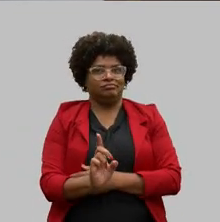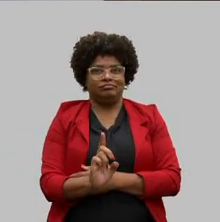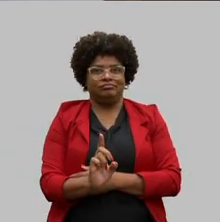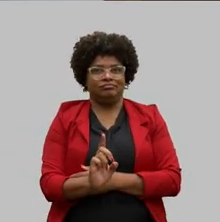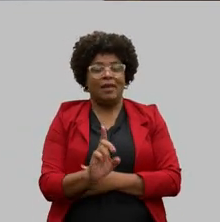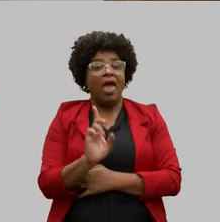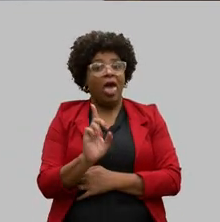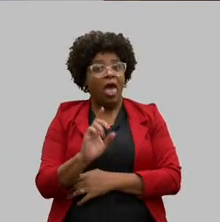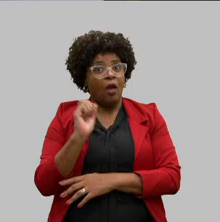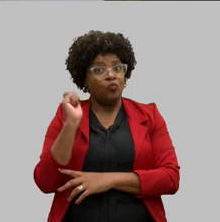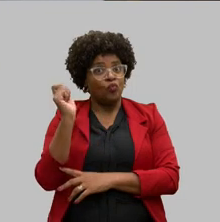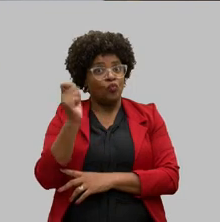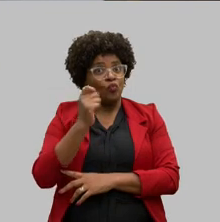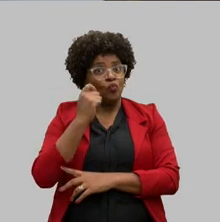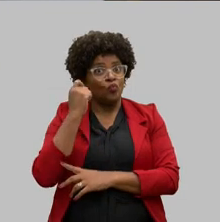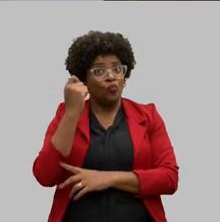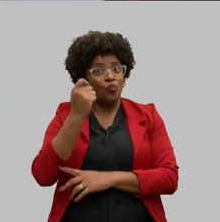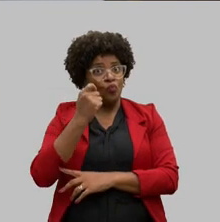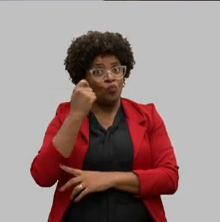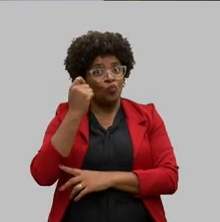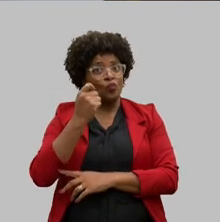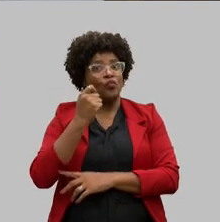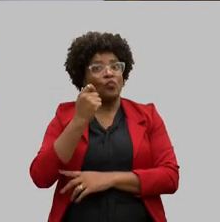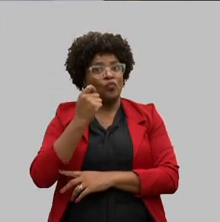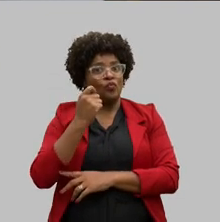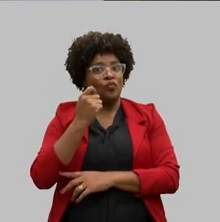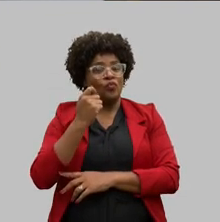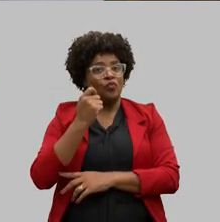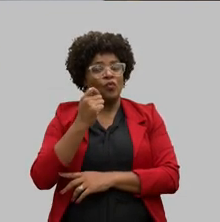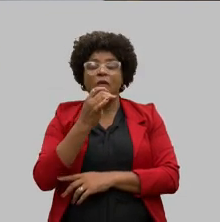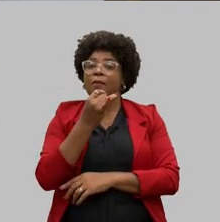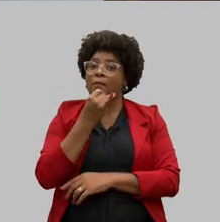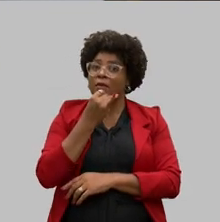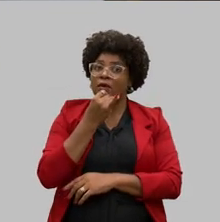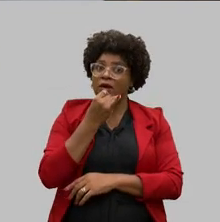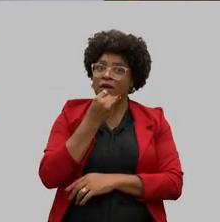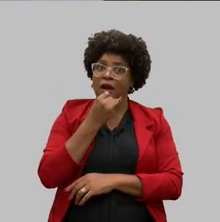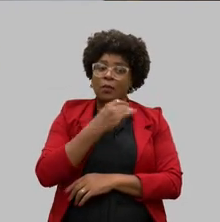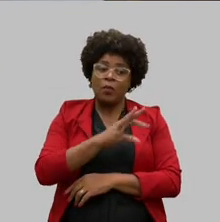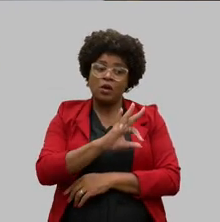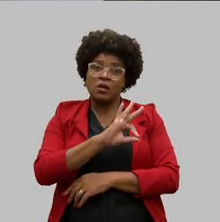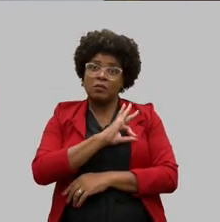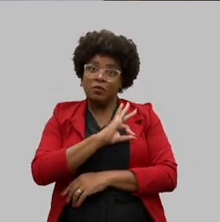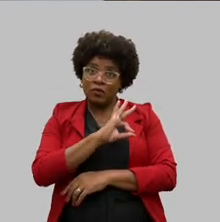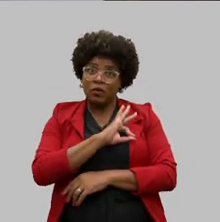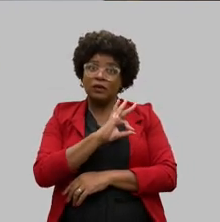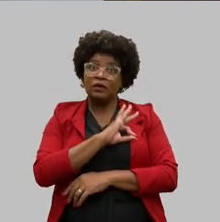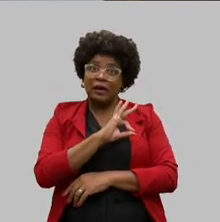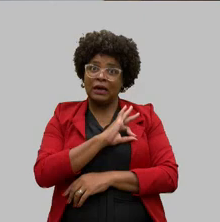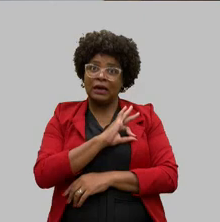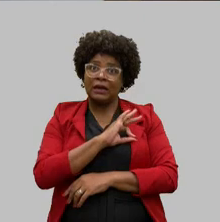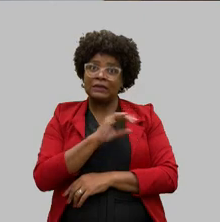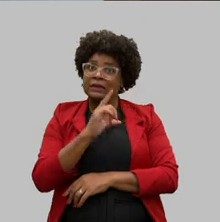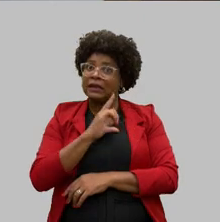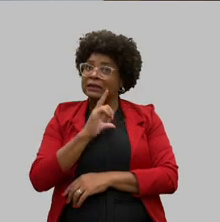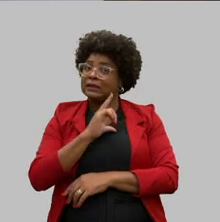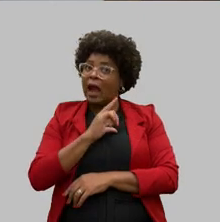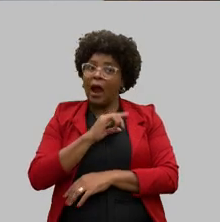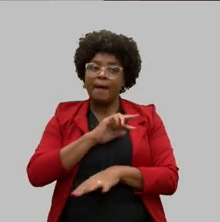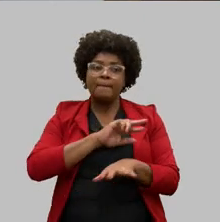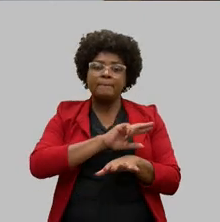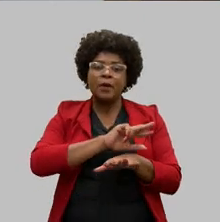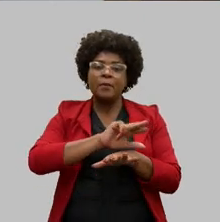muito grave quando eu falo de orçamento da Polícia Civil nós estamos falando de uma cadeia de